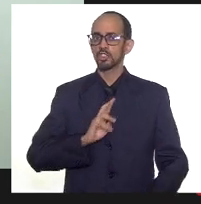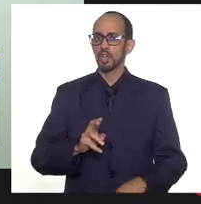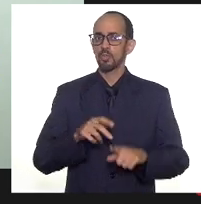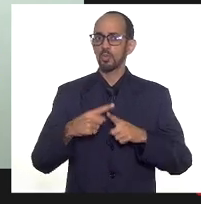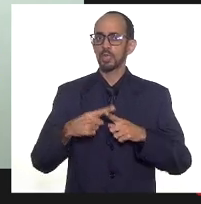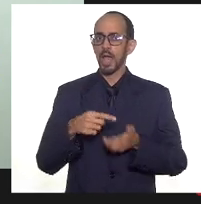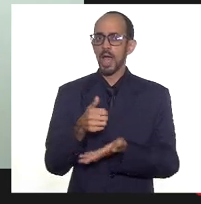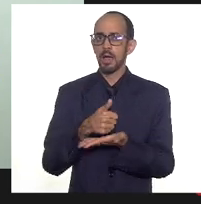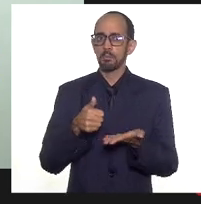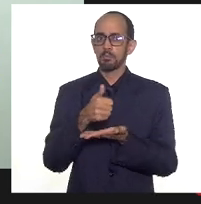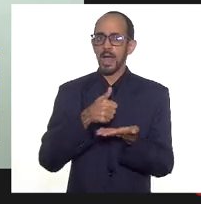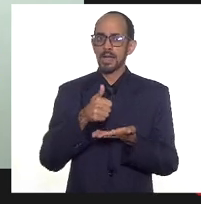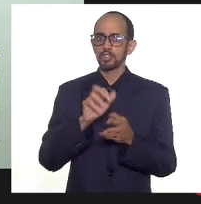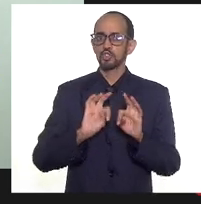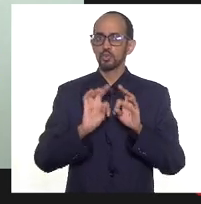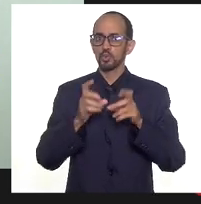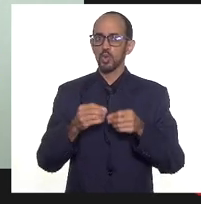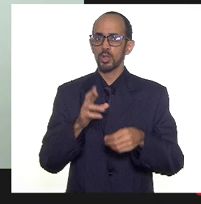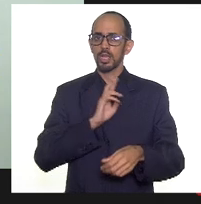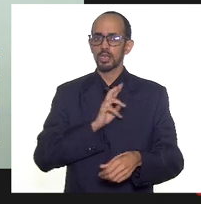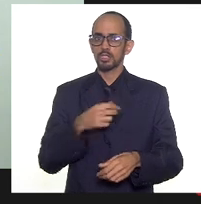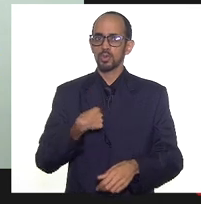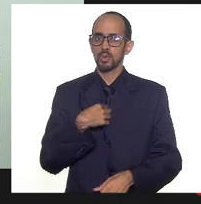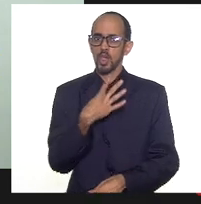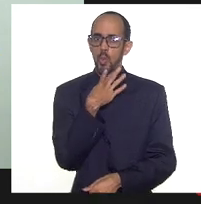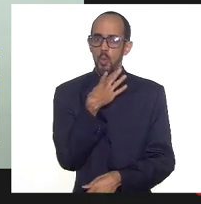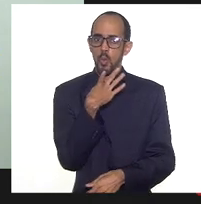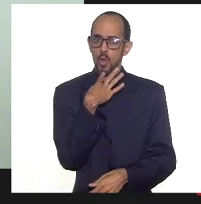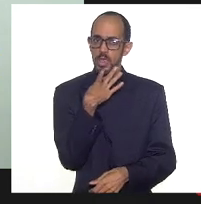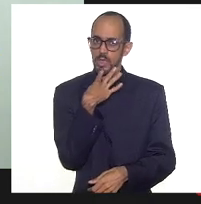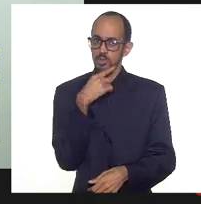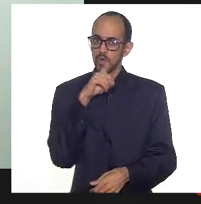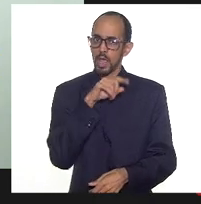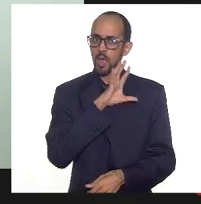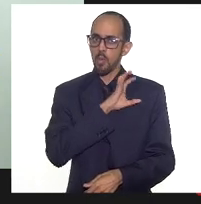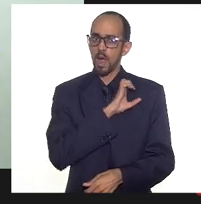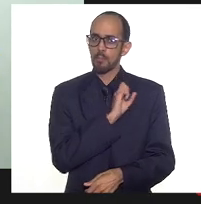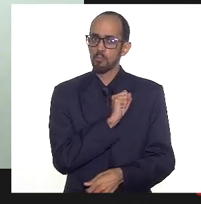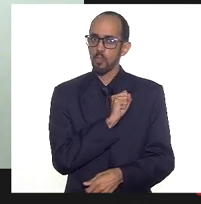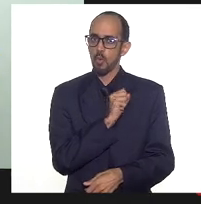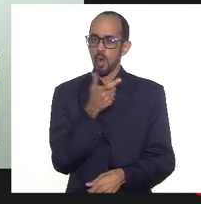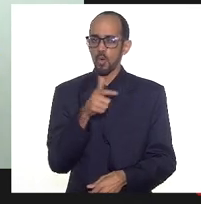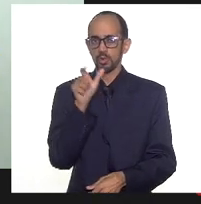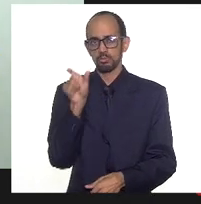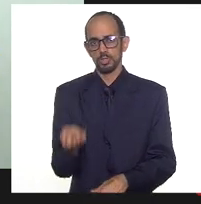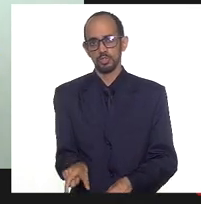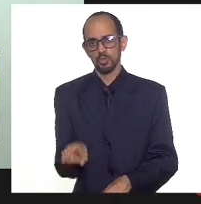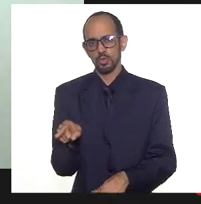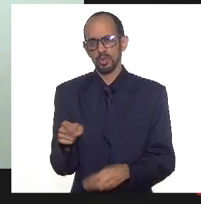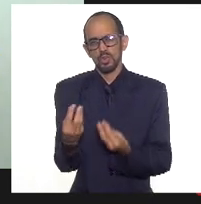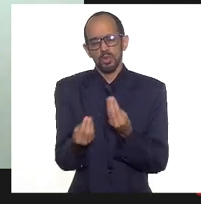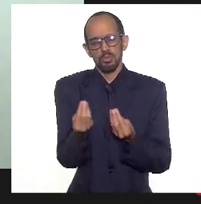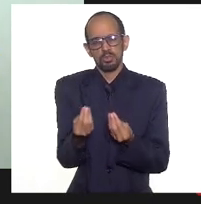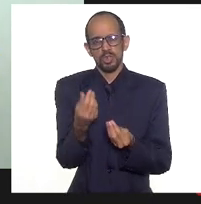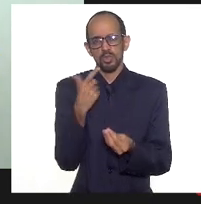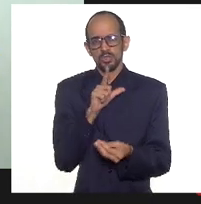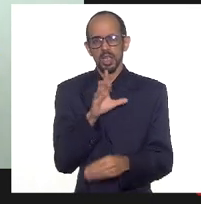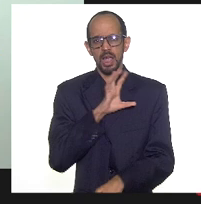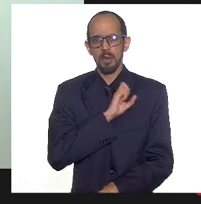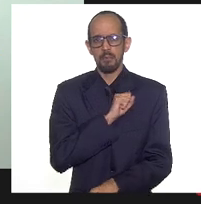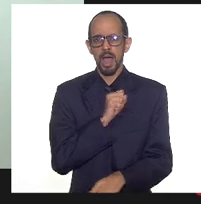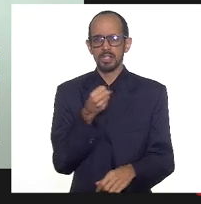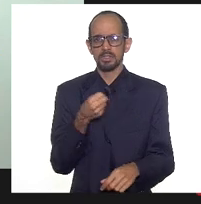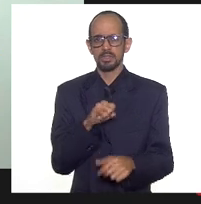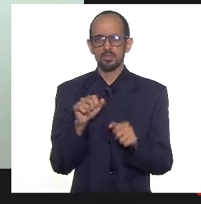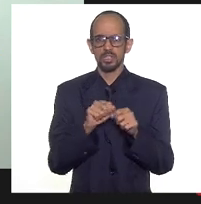das religiões que eu conheço, incluindo a de matriz africana, é o amor ao próximo. E como que a pessoa ama o próximo fazendo mal a